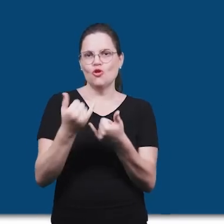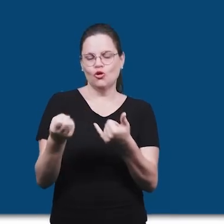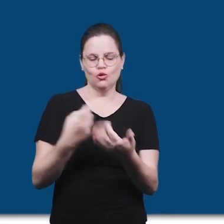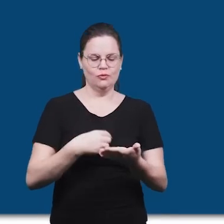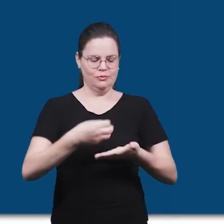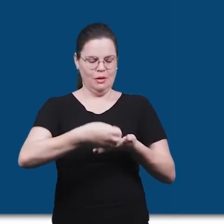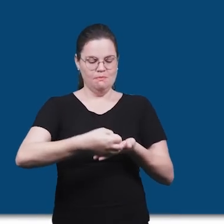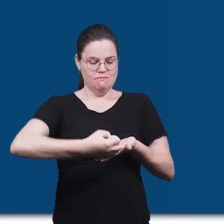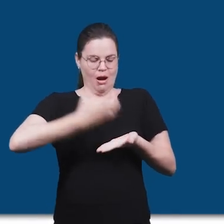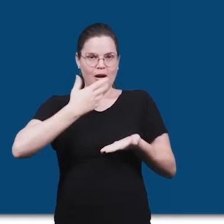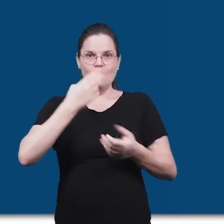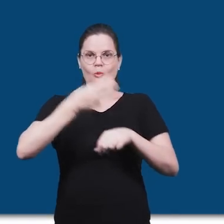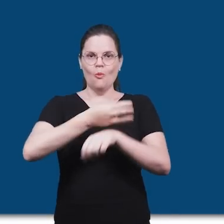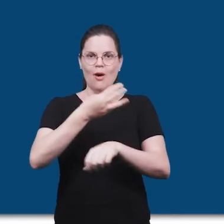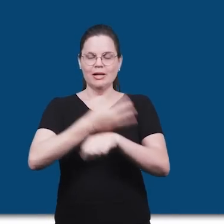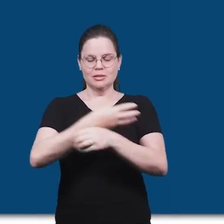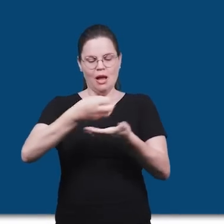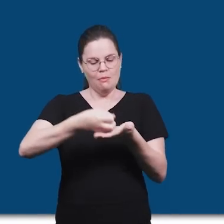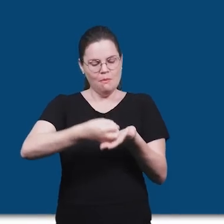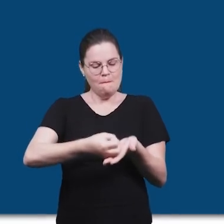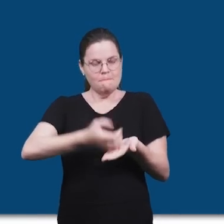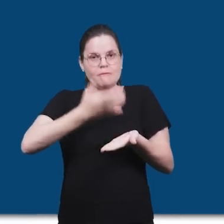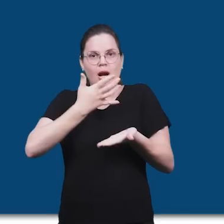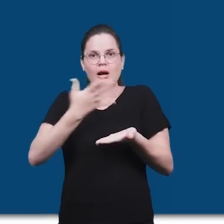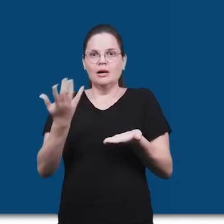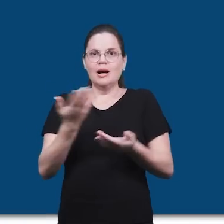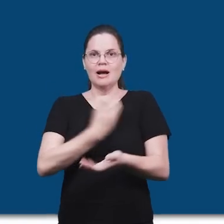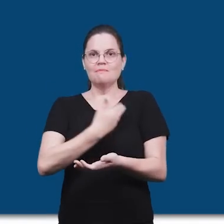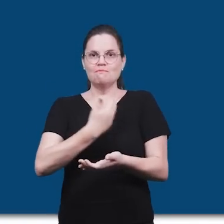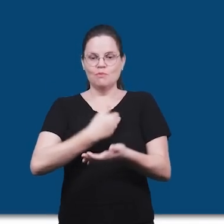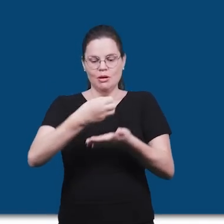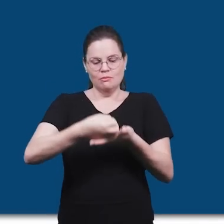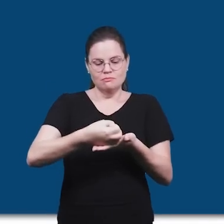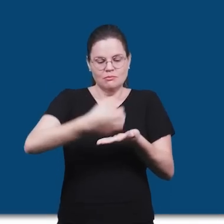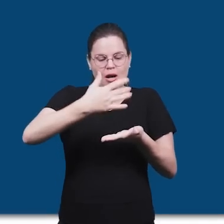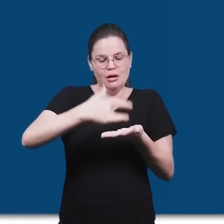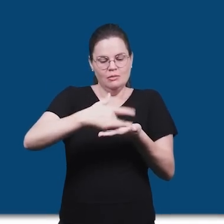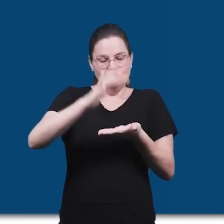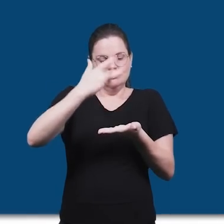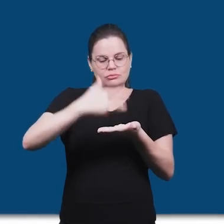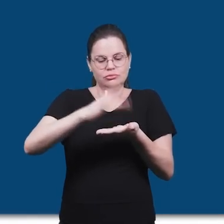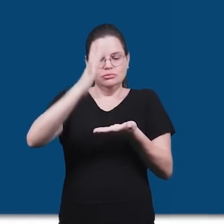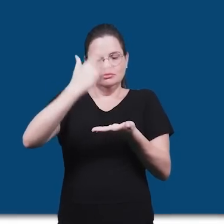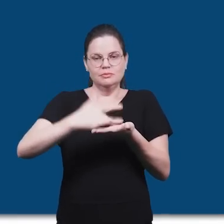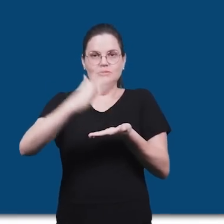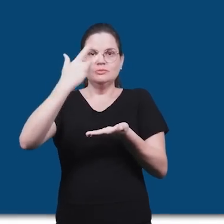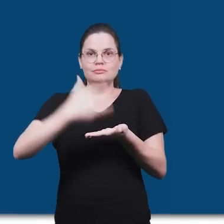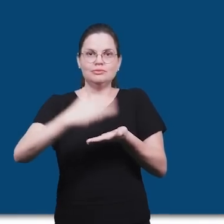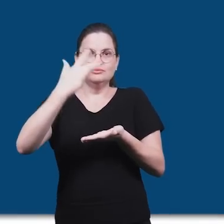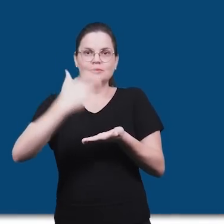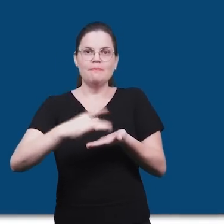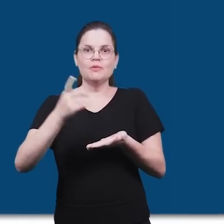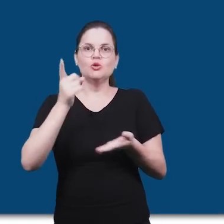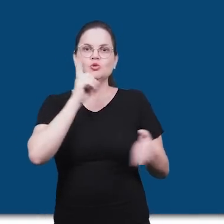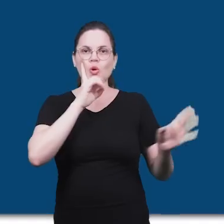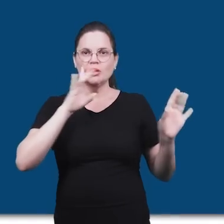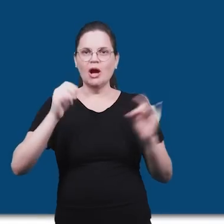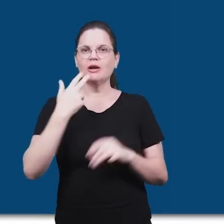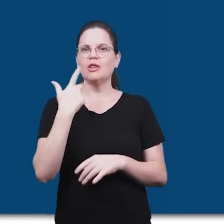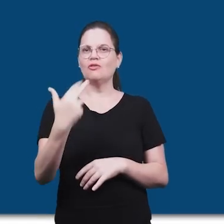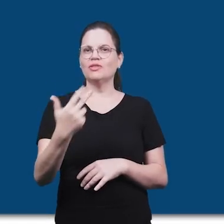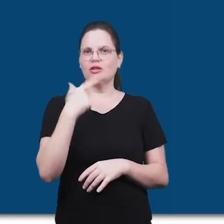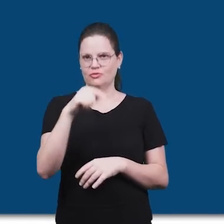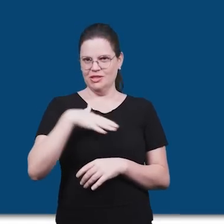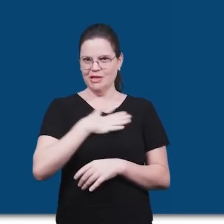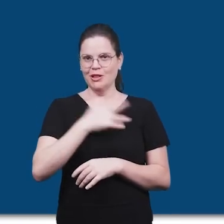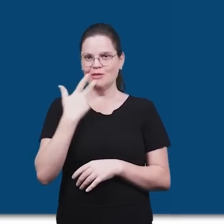coleguinha que você mandou uma pergunta. Tem uma rolagem ali que parece novidade toda hora. Quem gosta